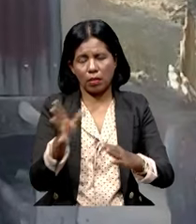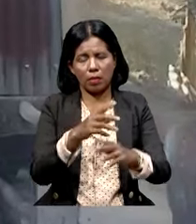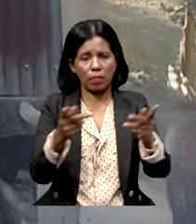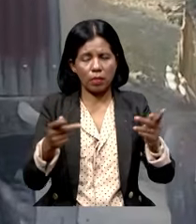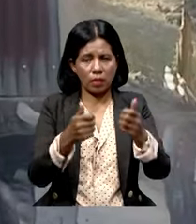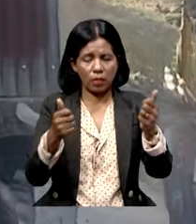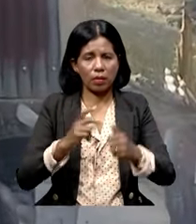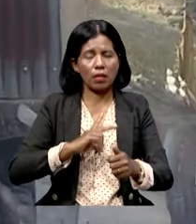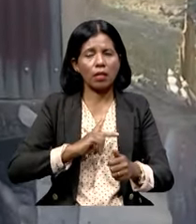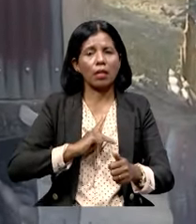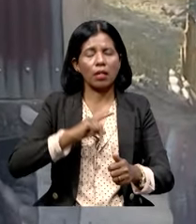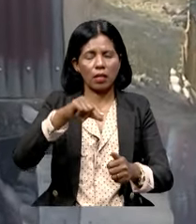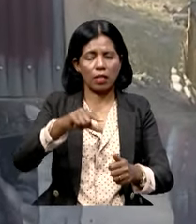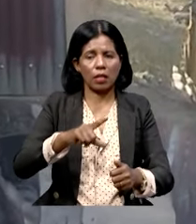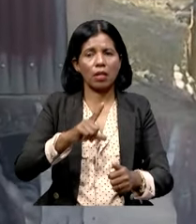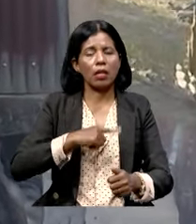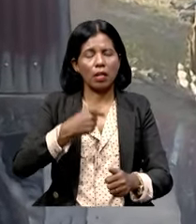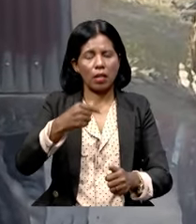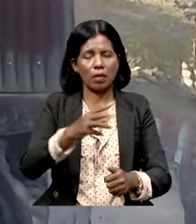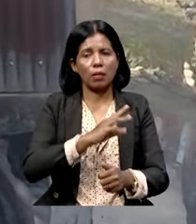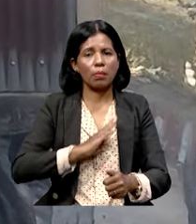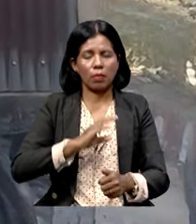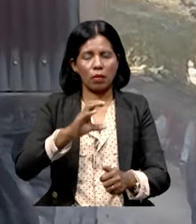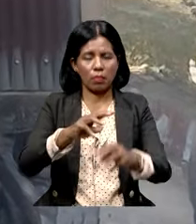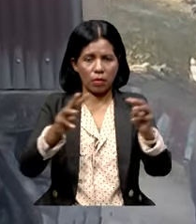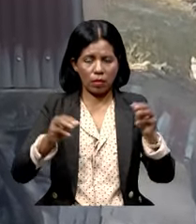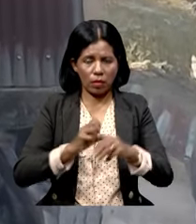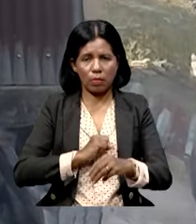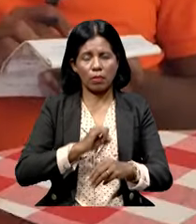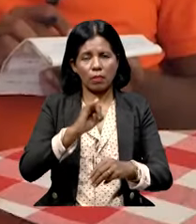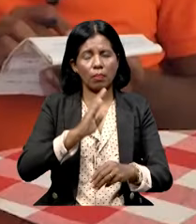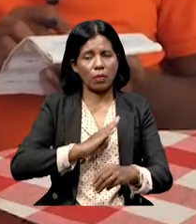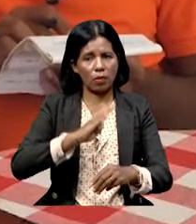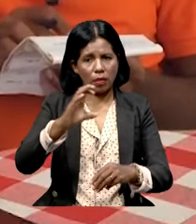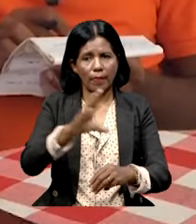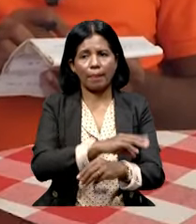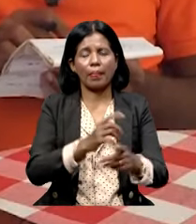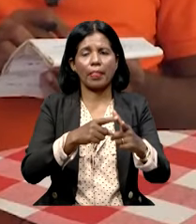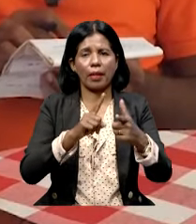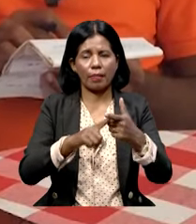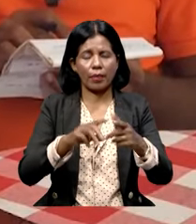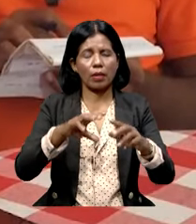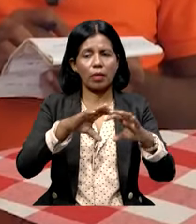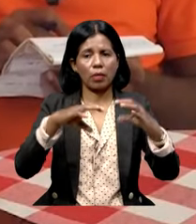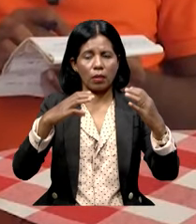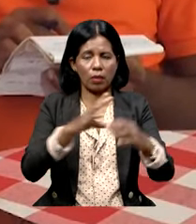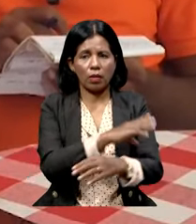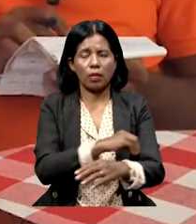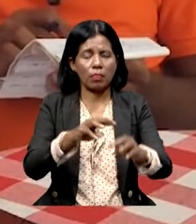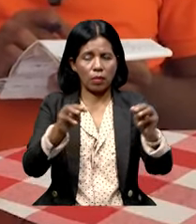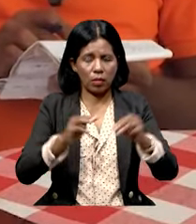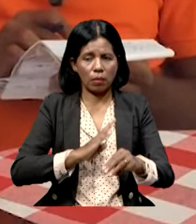administrativo Kelekai, Venilali, Laga, Vemassi no Baucau Vila, município Baucau. Comandante Operação Proteção Civil Município Baucau,